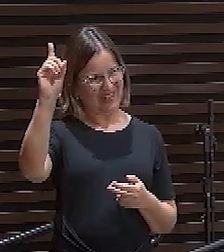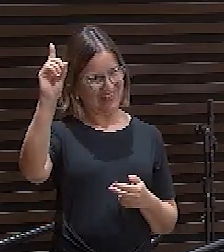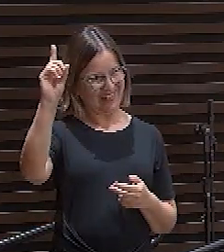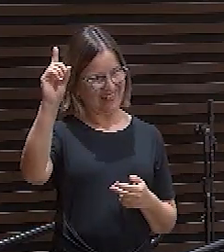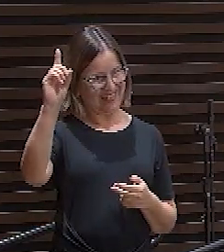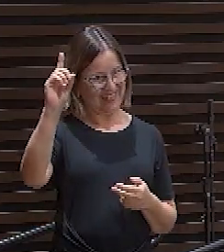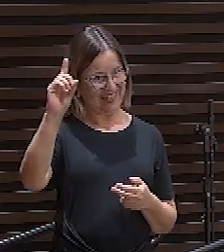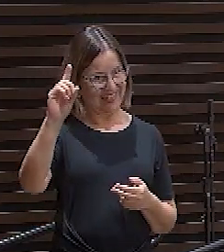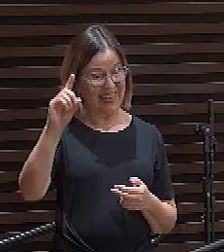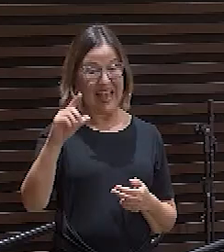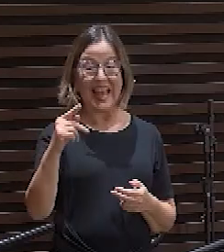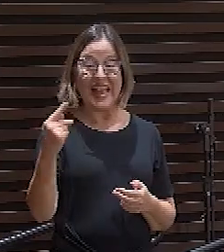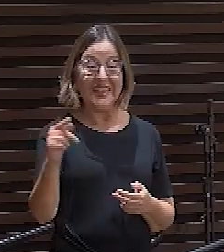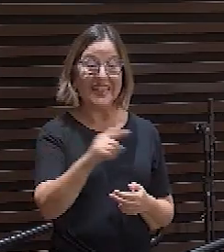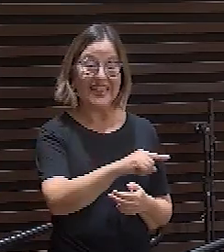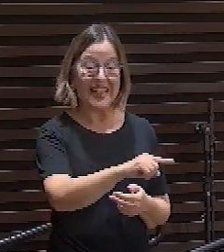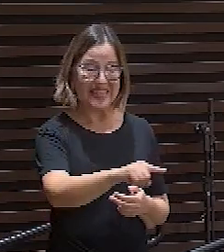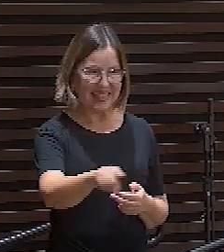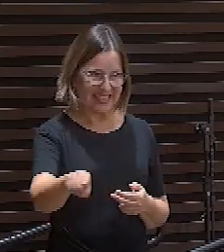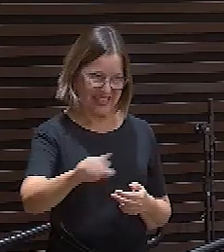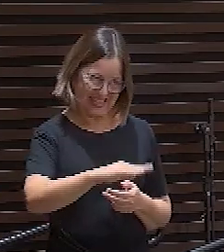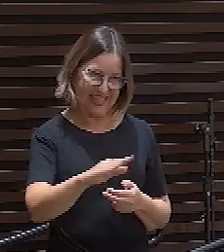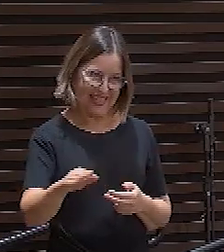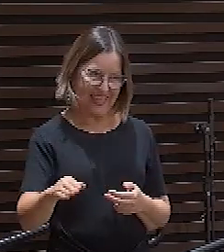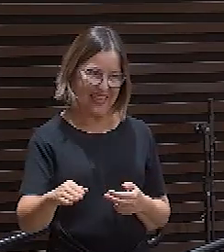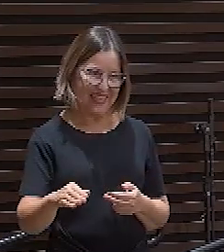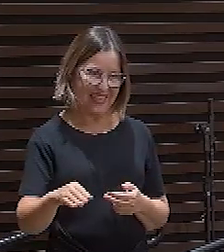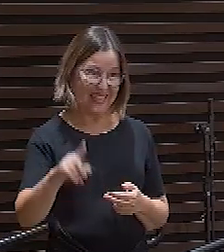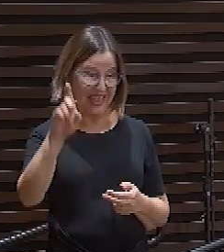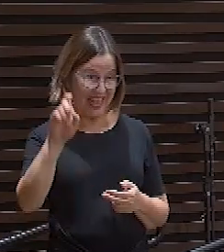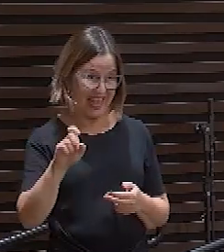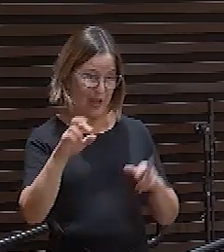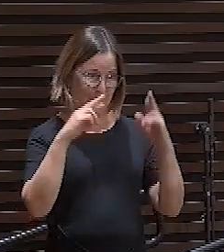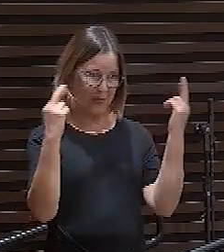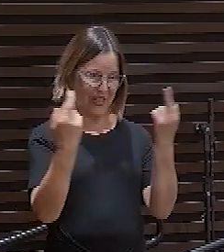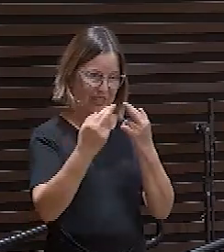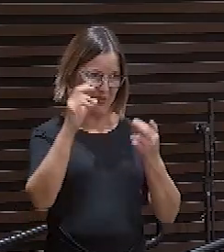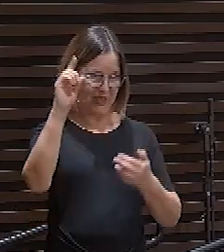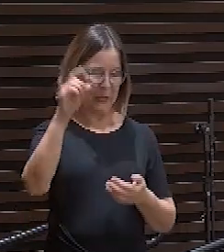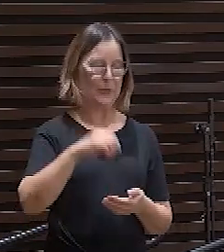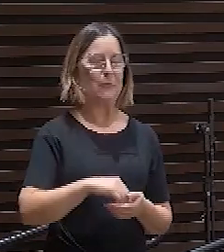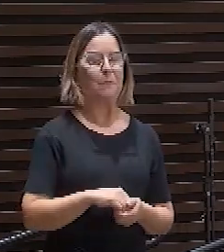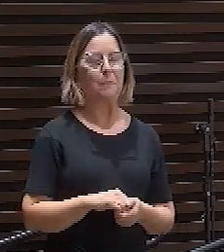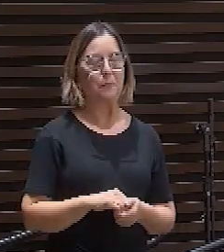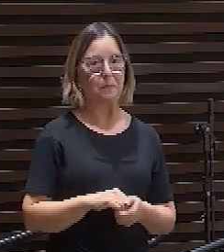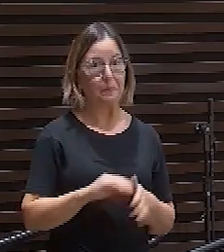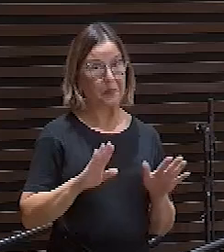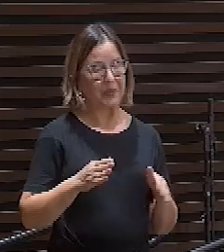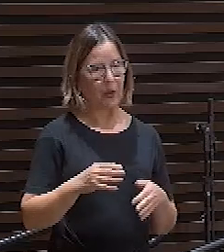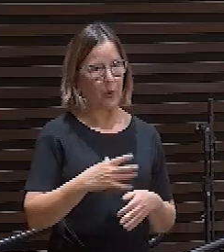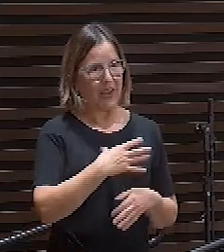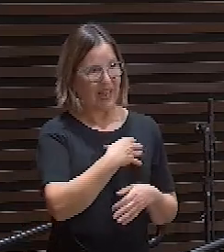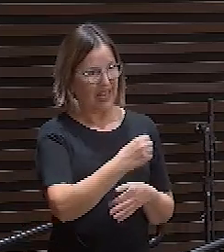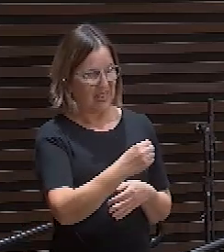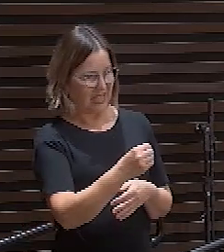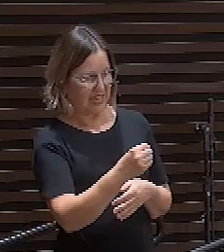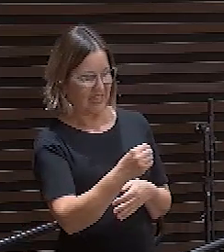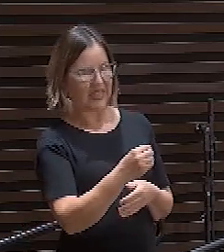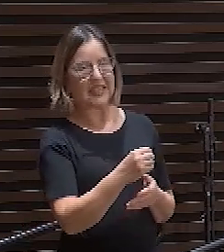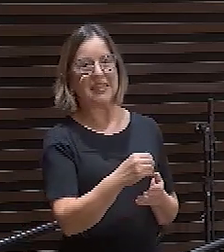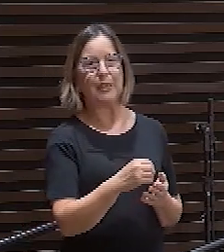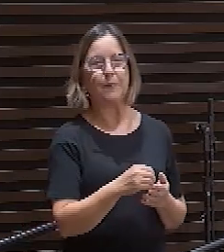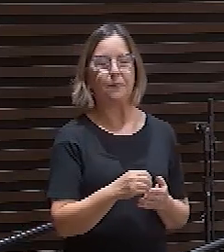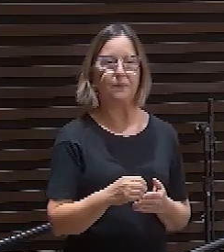Dos tais é o reino de Deus. Então vamos aos ensinos. Herança, lá como nós lemos em